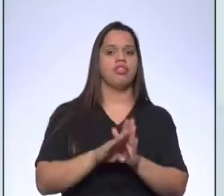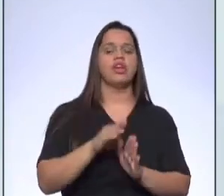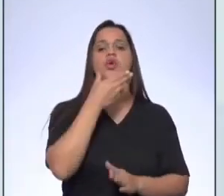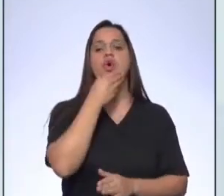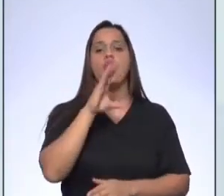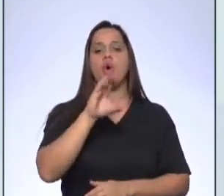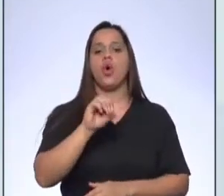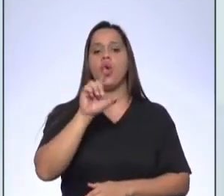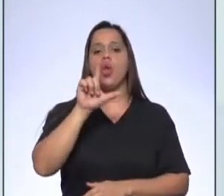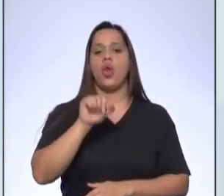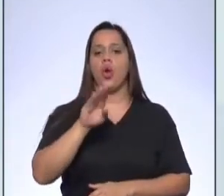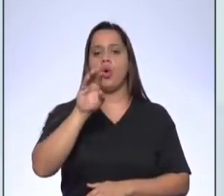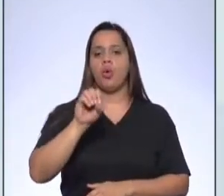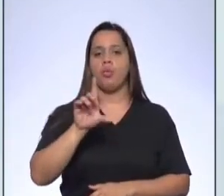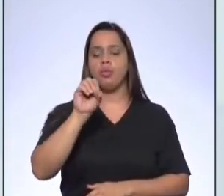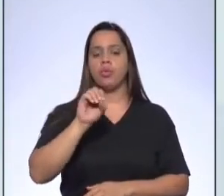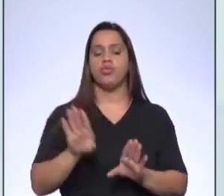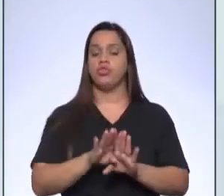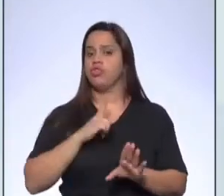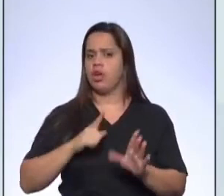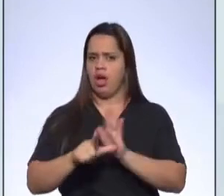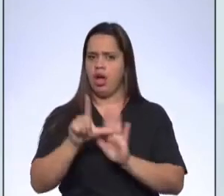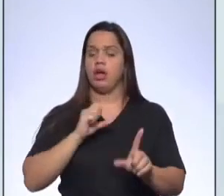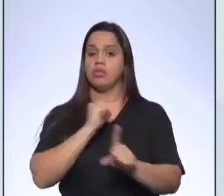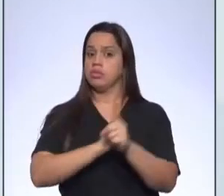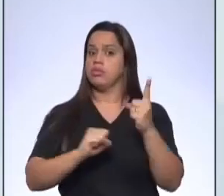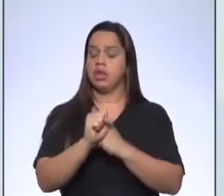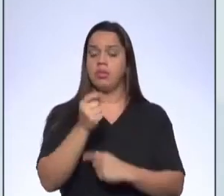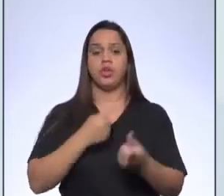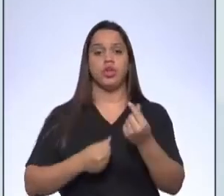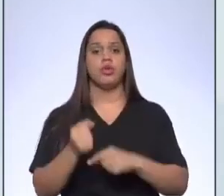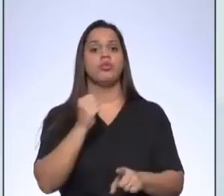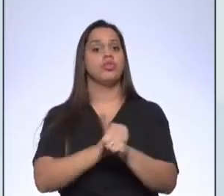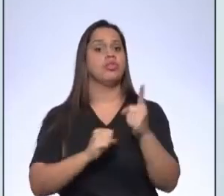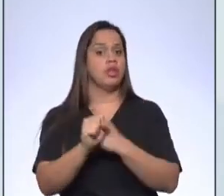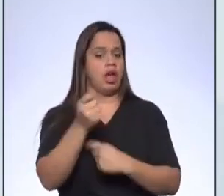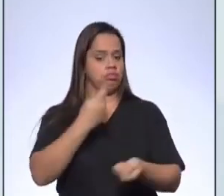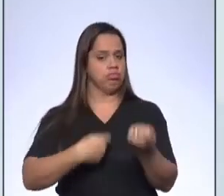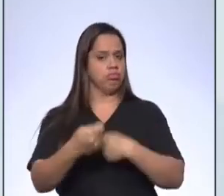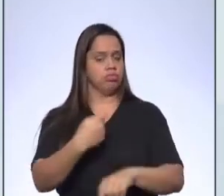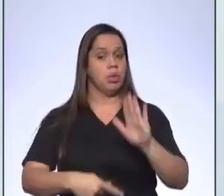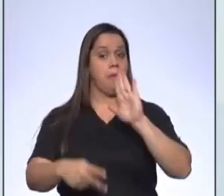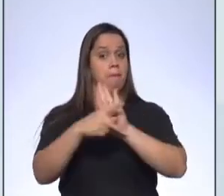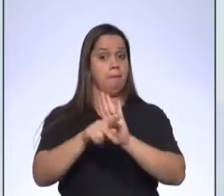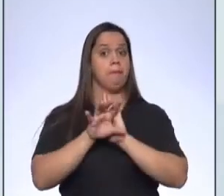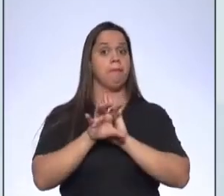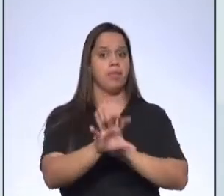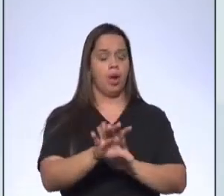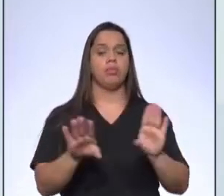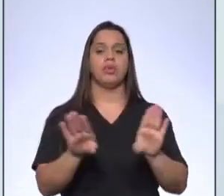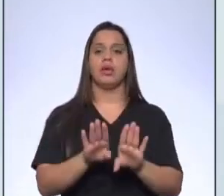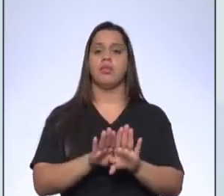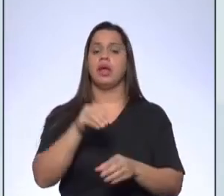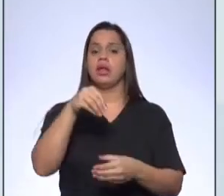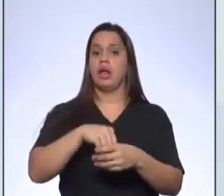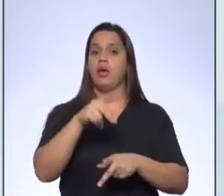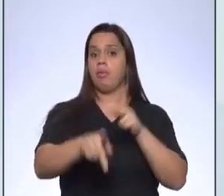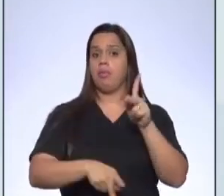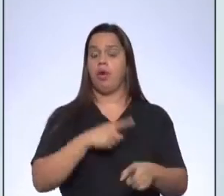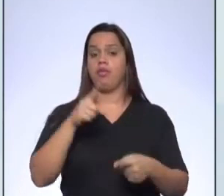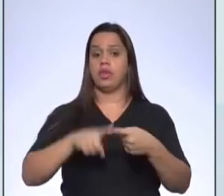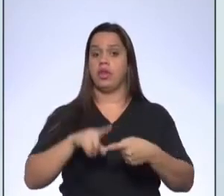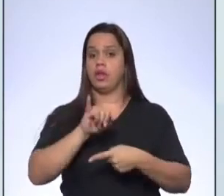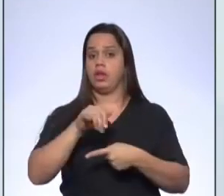sistemas econômicos, sociais, culturais e administrativos próprios. Dentre esses povos destacam-se